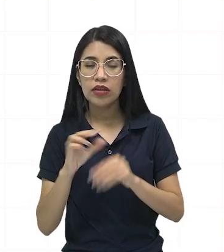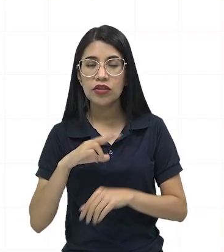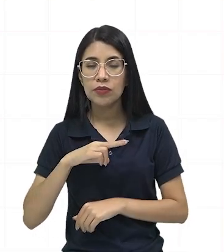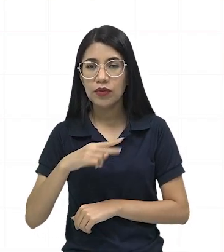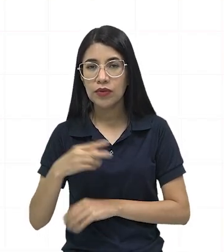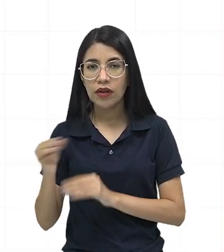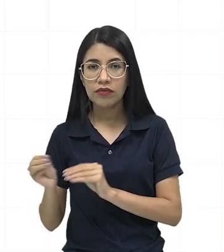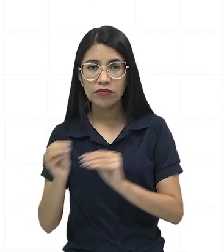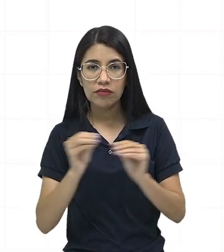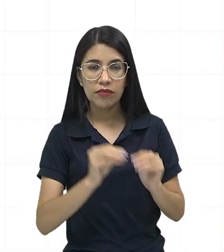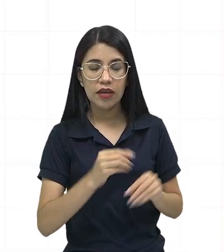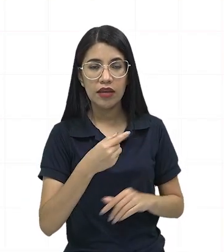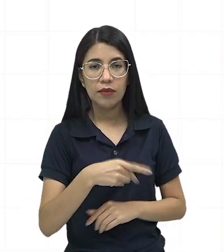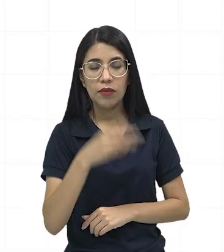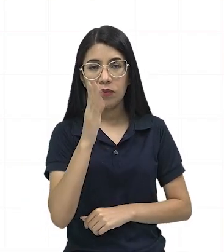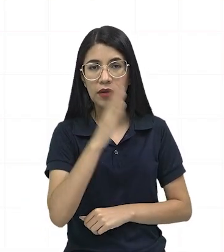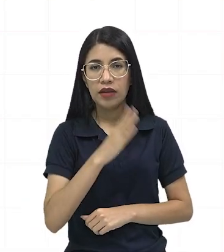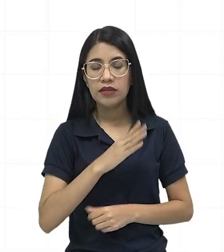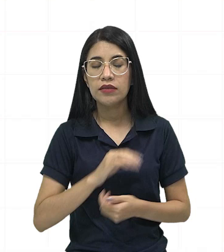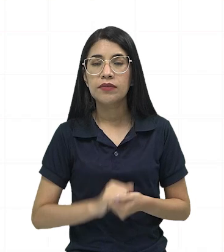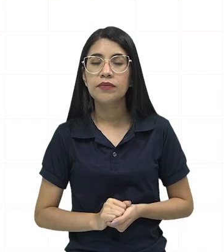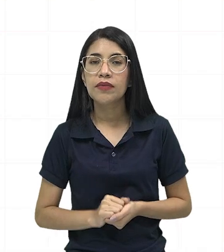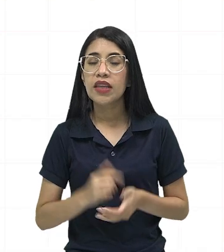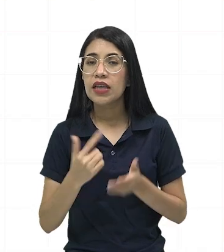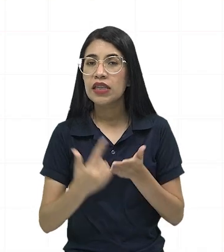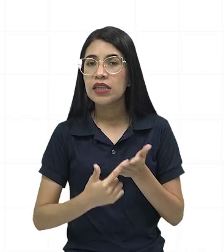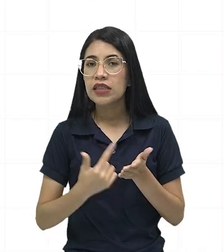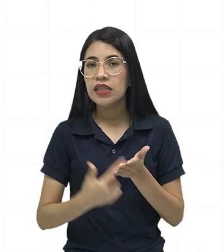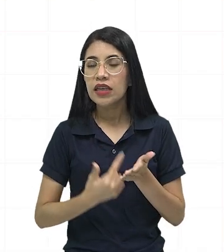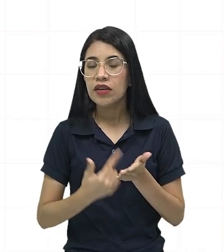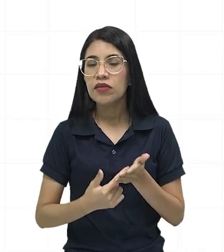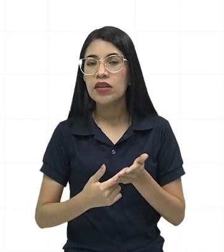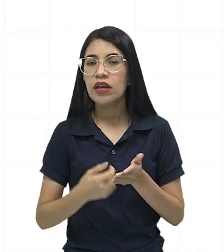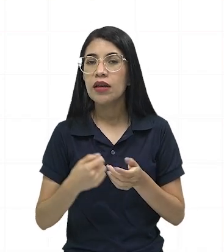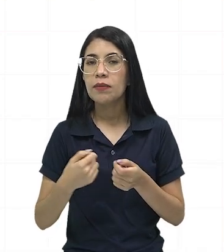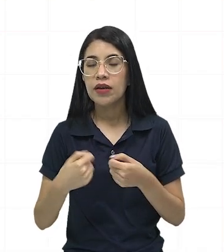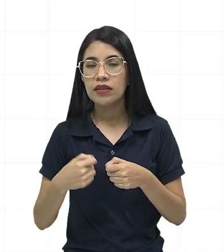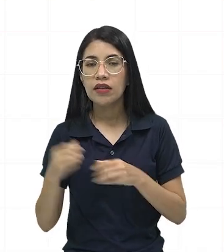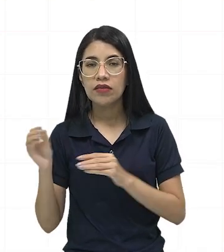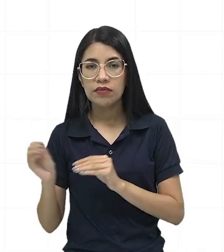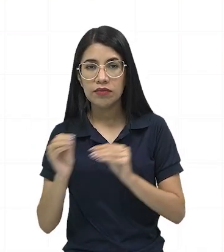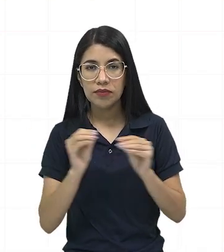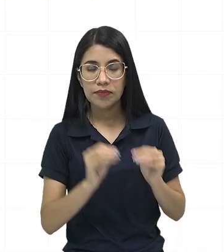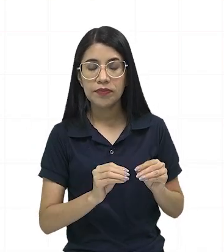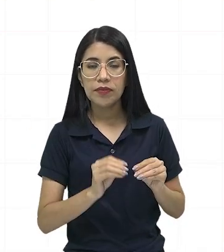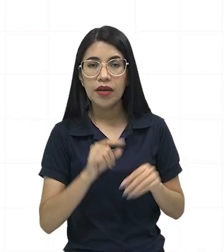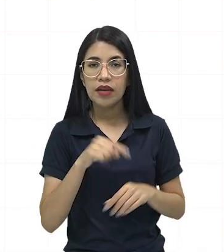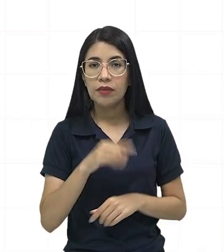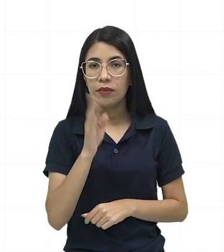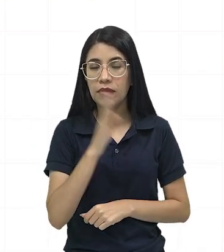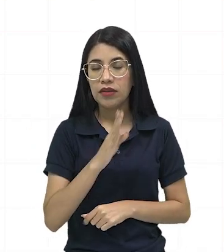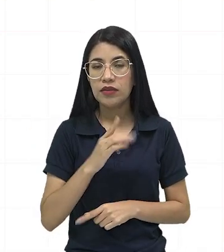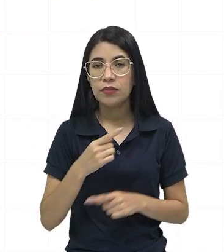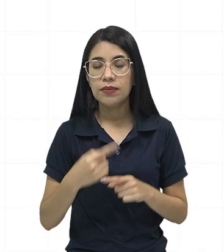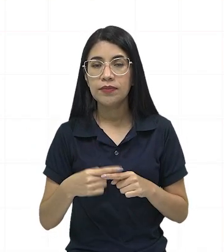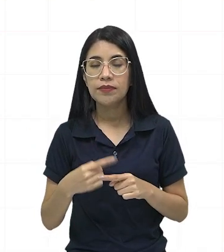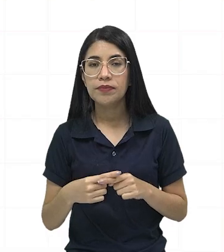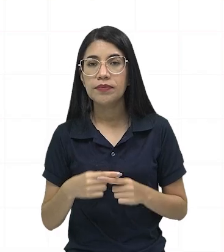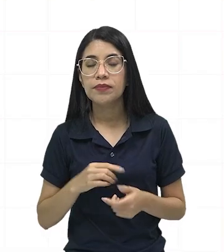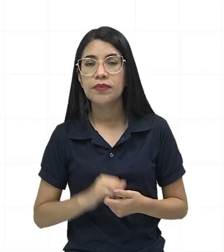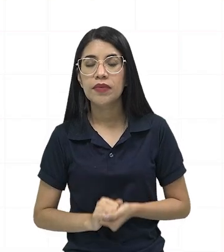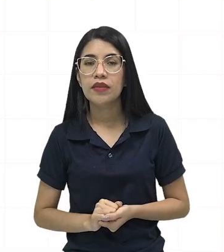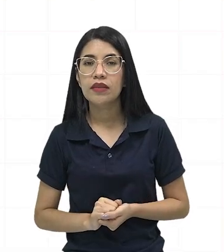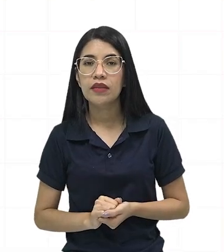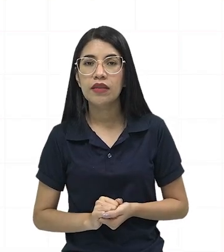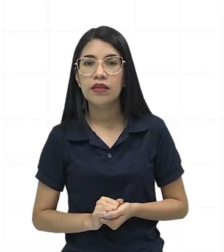né? Ele vai ordenar que esses volumes sejam trazidos da Biblioteca Real Portuguesa. Afinal,